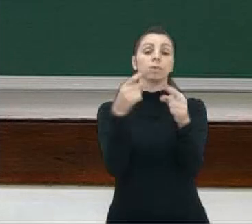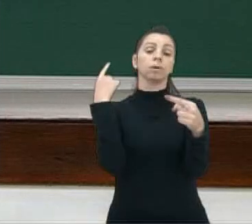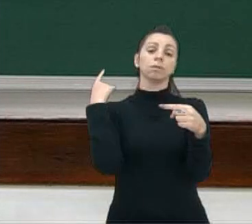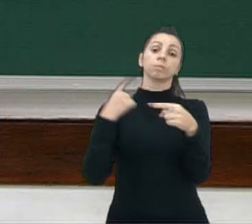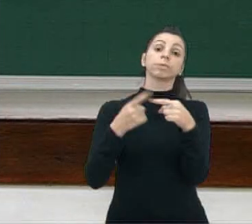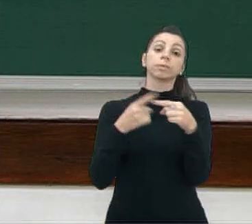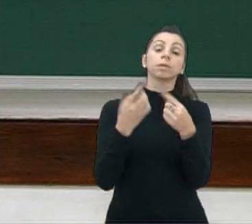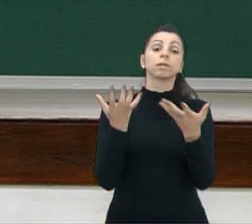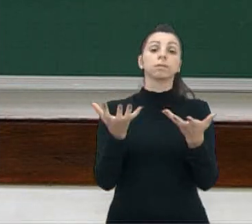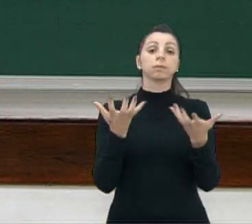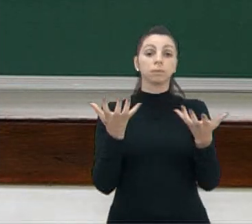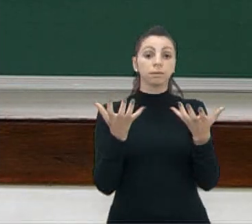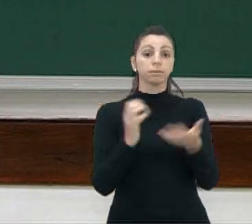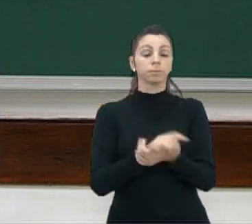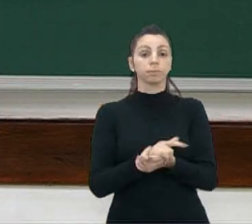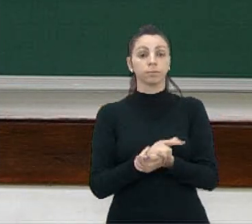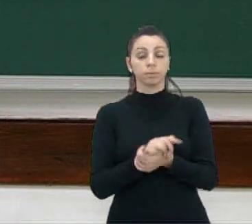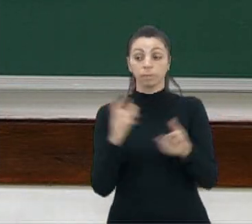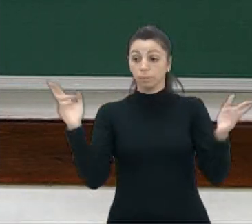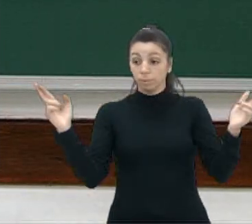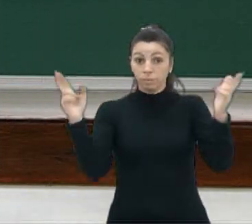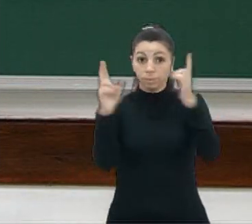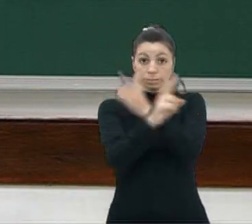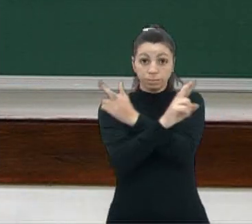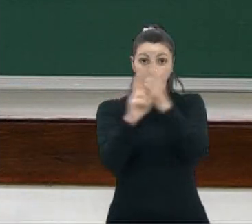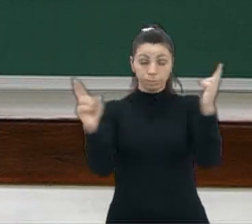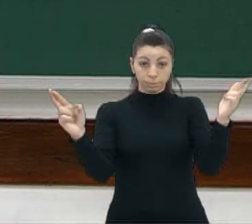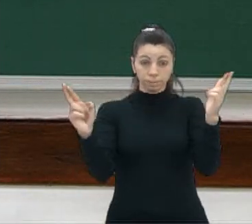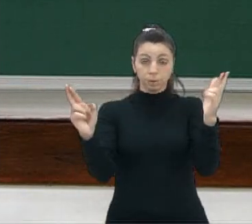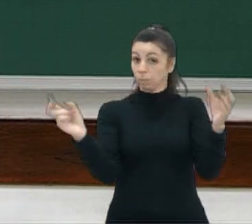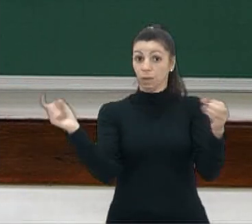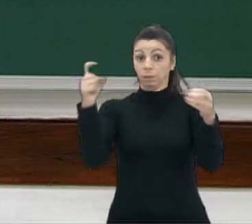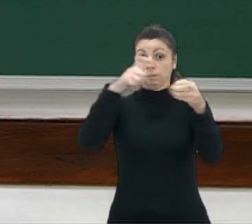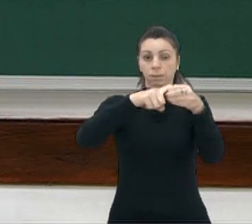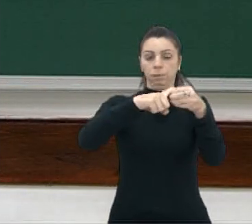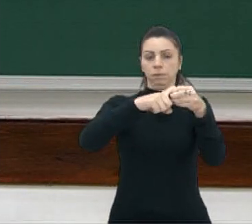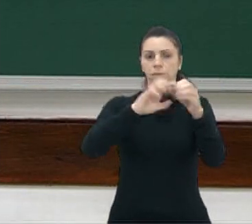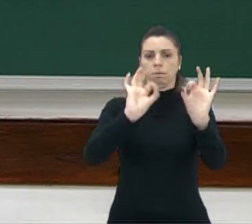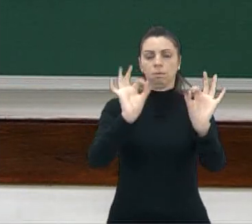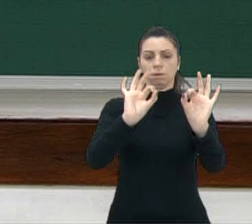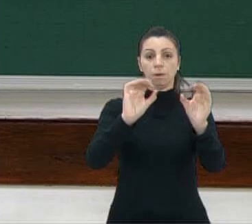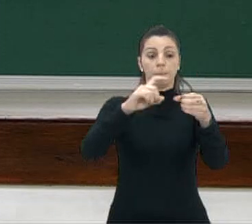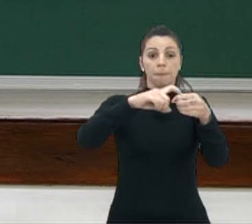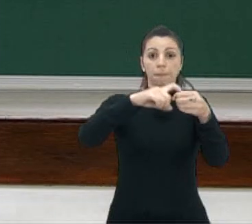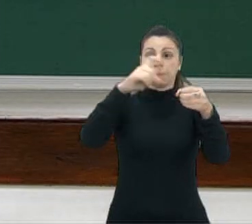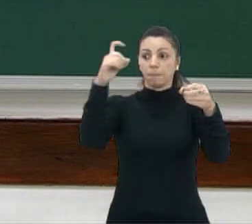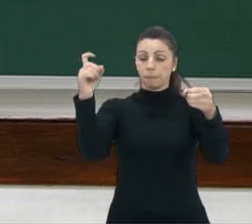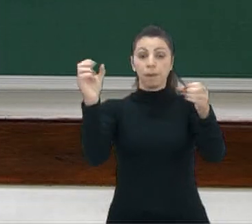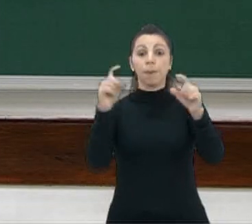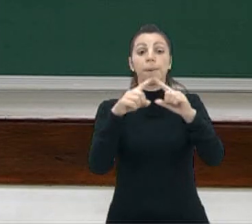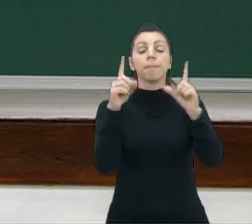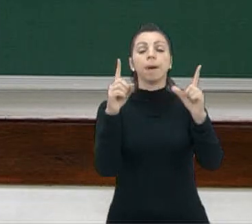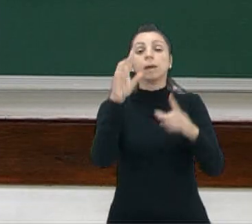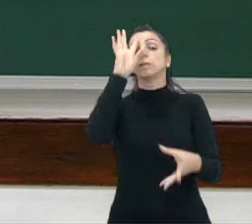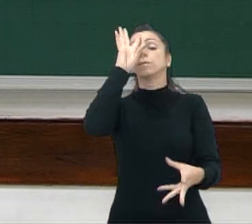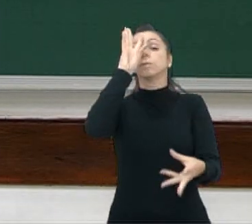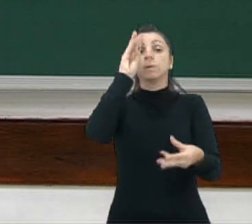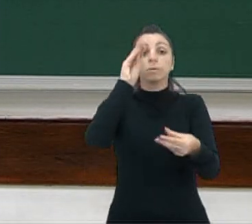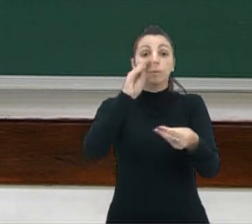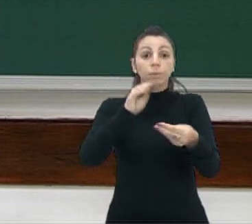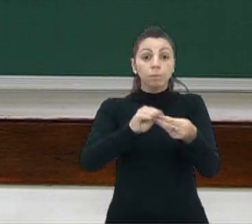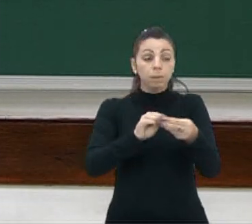Porque ele quer que tenha uma relação, mas não de dependência, mas que tenha uma relação de entendimento, né?